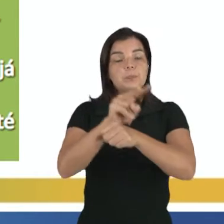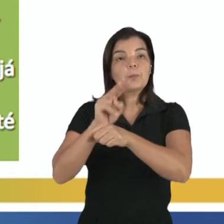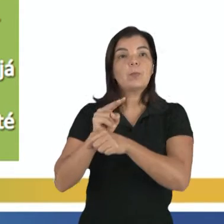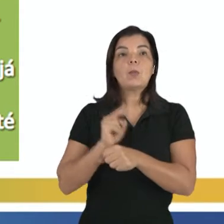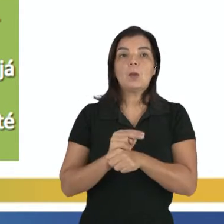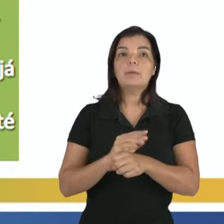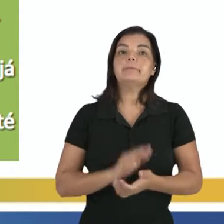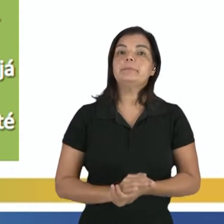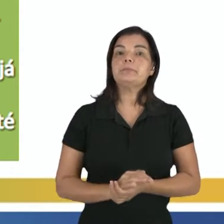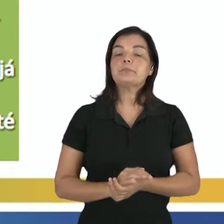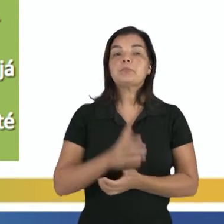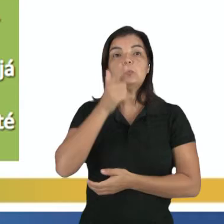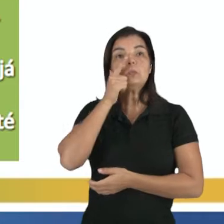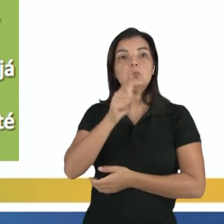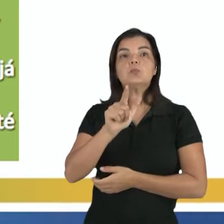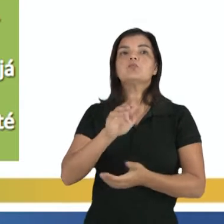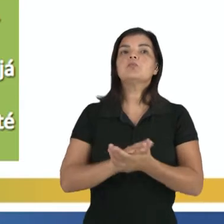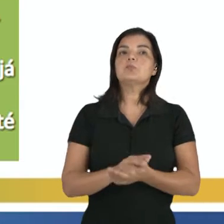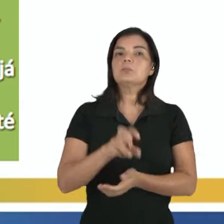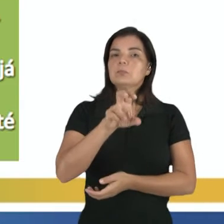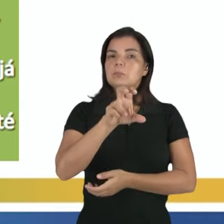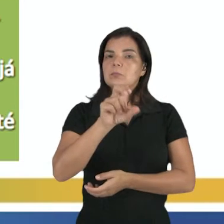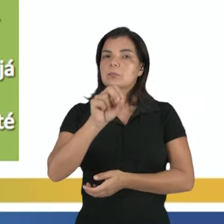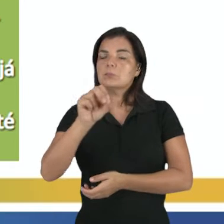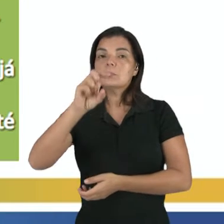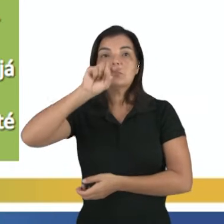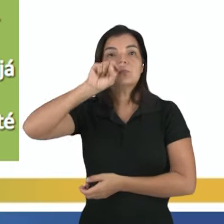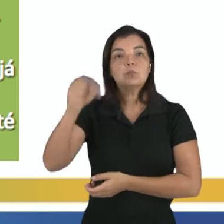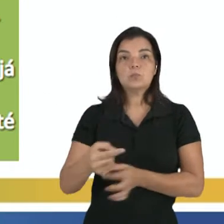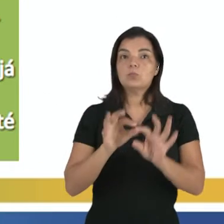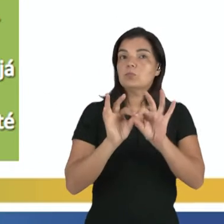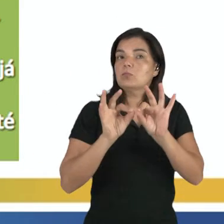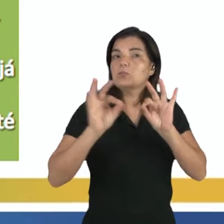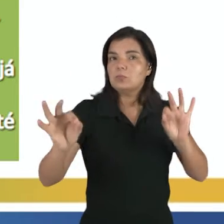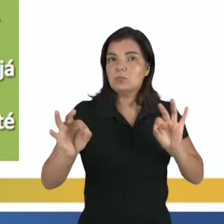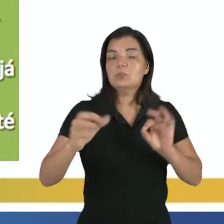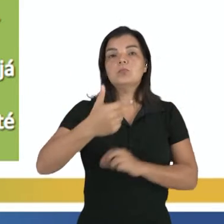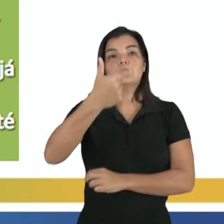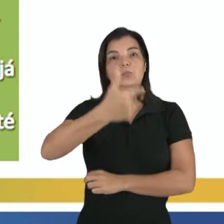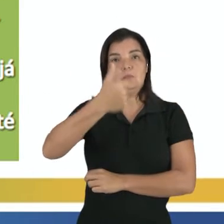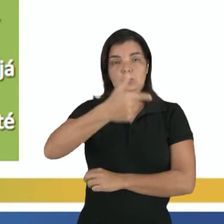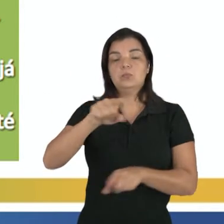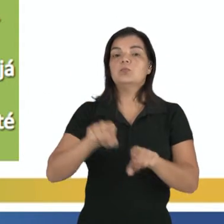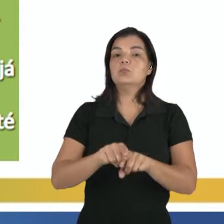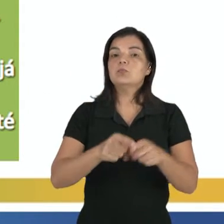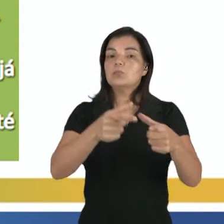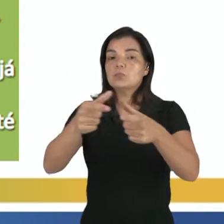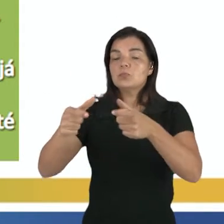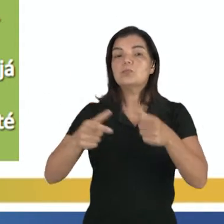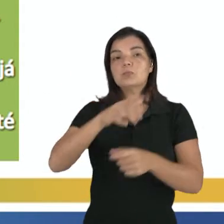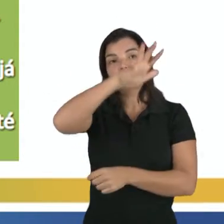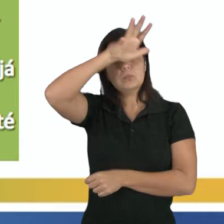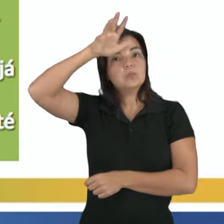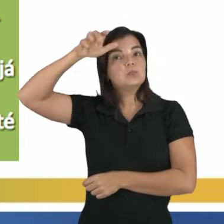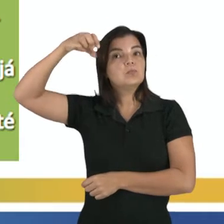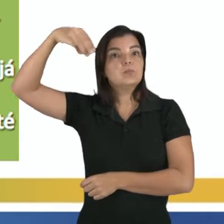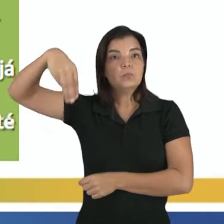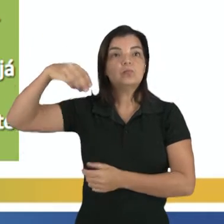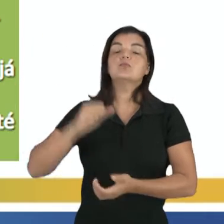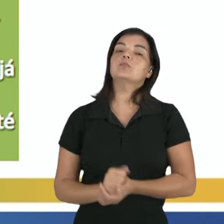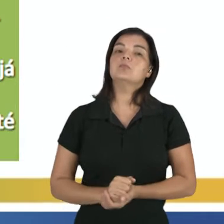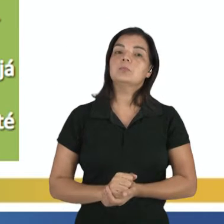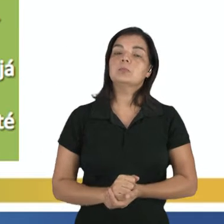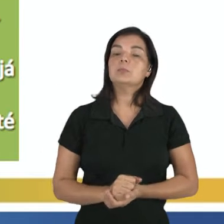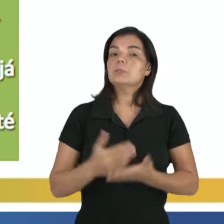preservar. A meta é atingir em torno de 500 mil quilômetros quadrados do bioma da Amazônia. A meta